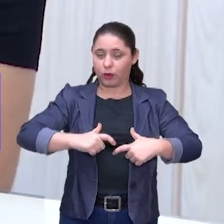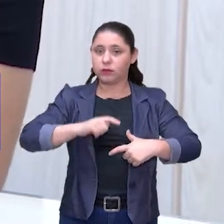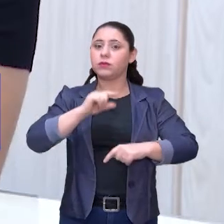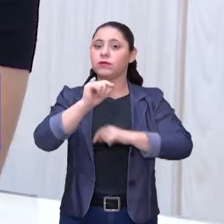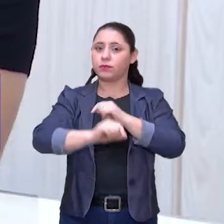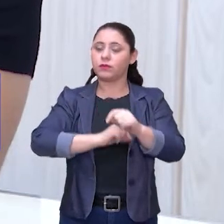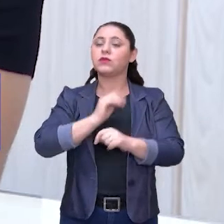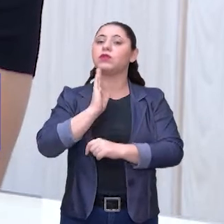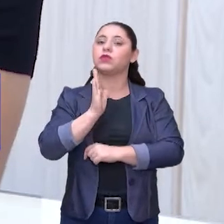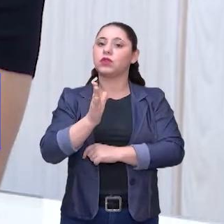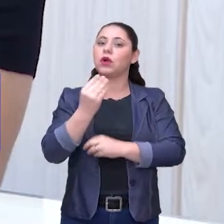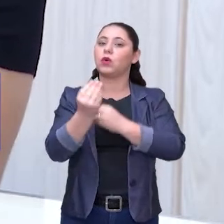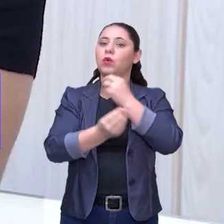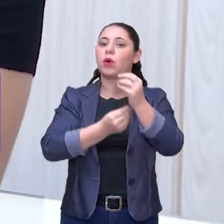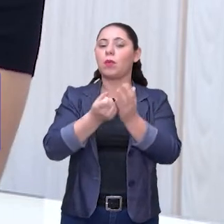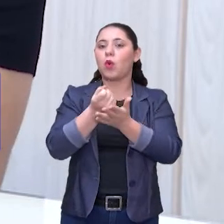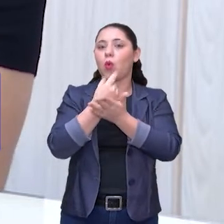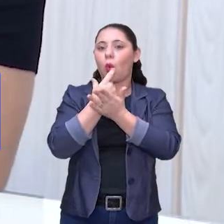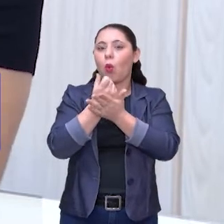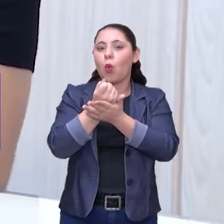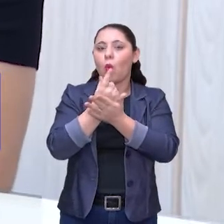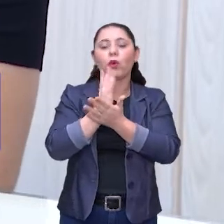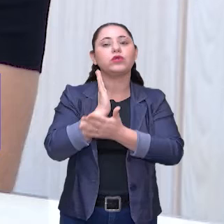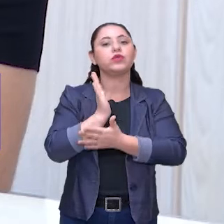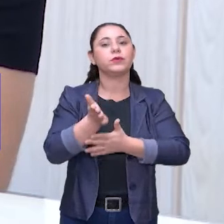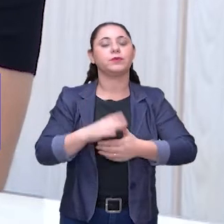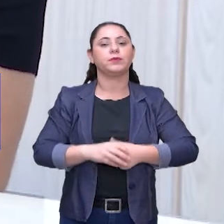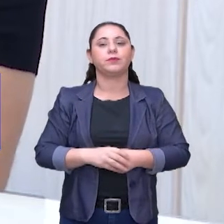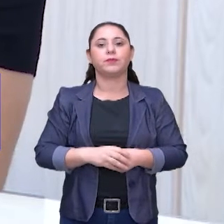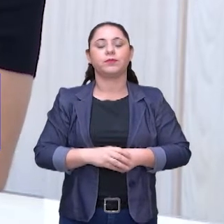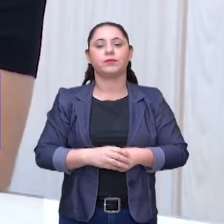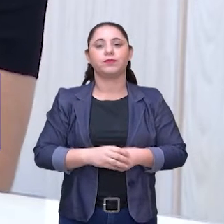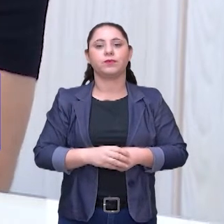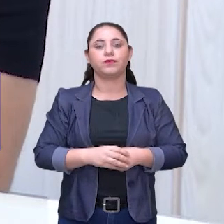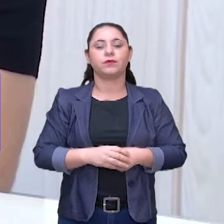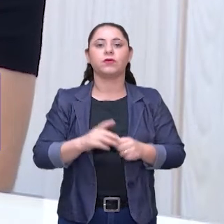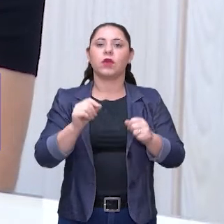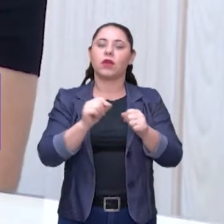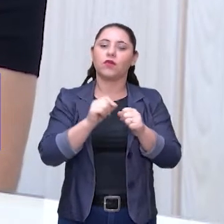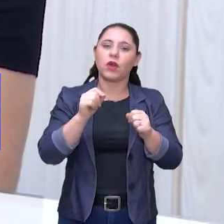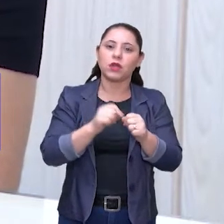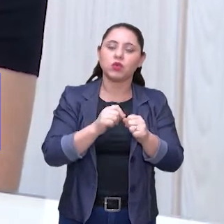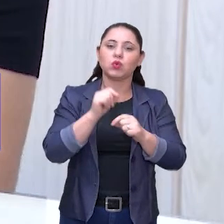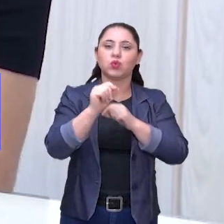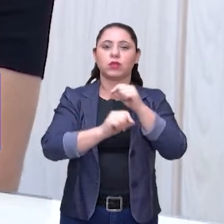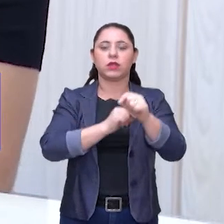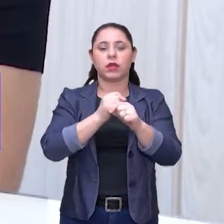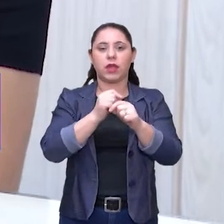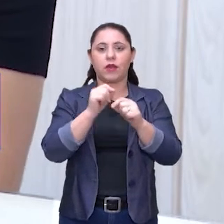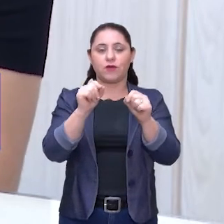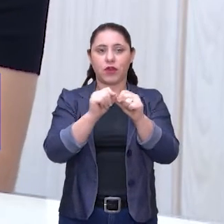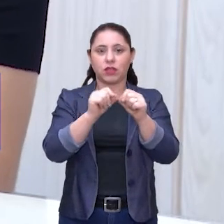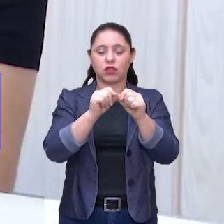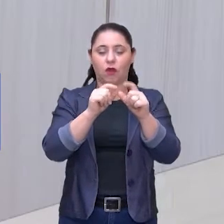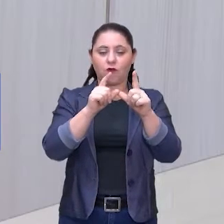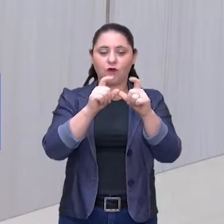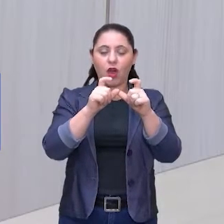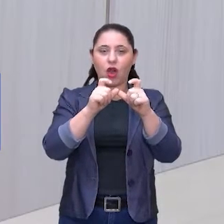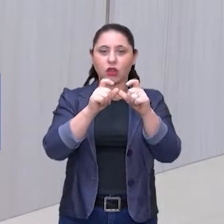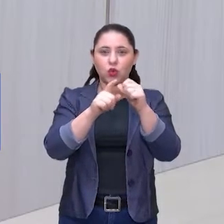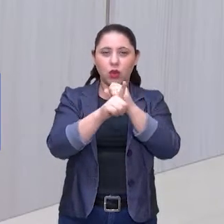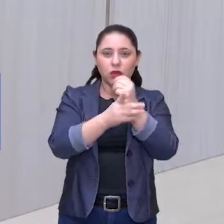acima de 10% de superfície corporal, a gente já trata com medicamentos orais. Né? E aí, ou